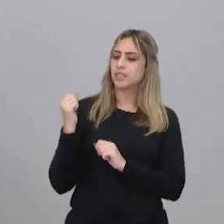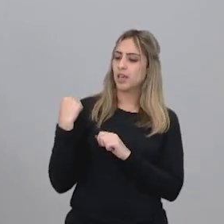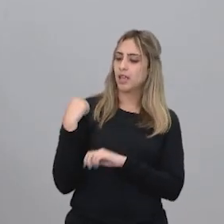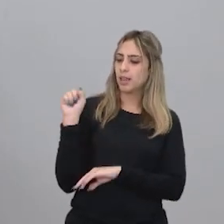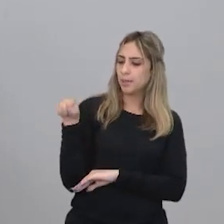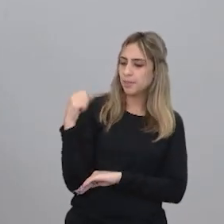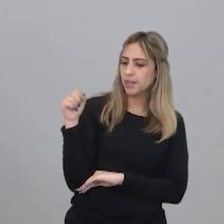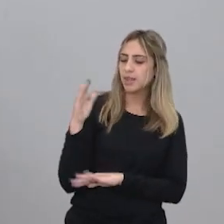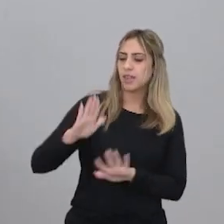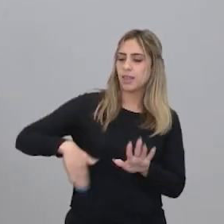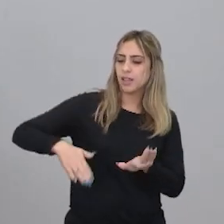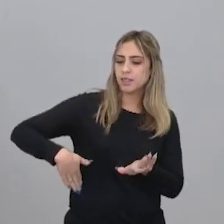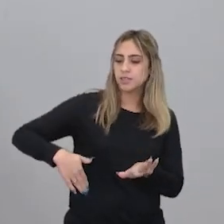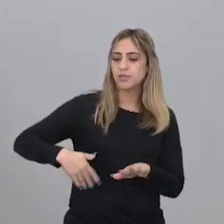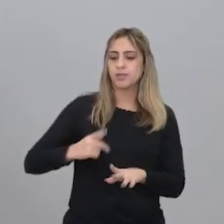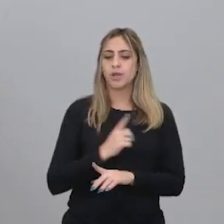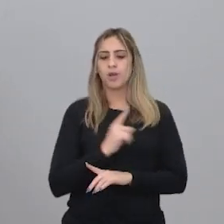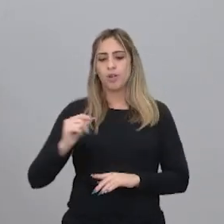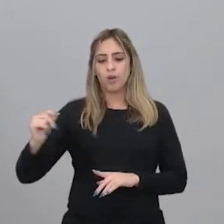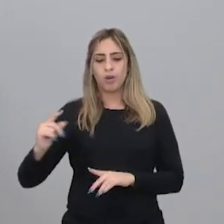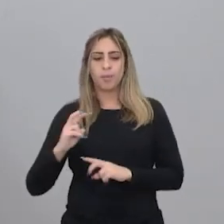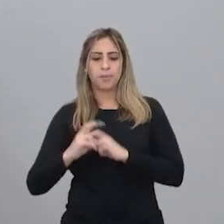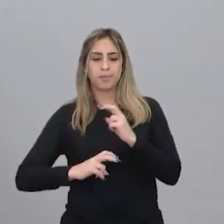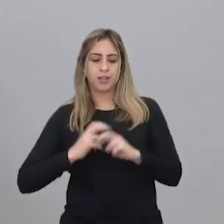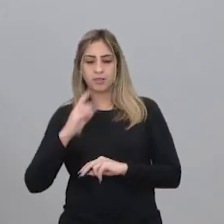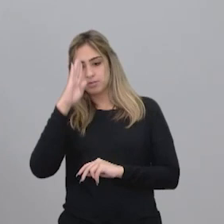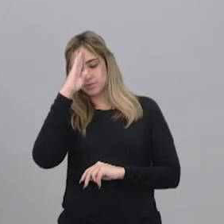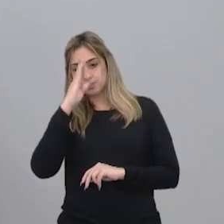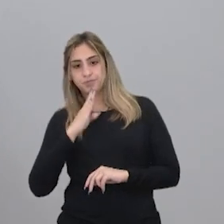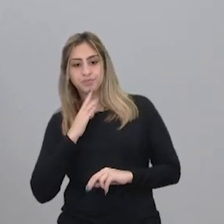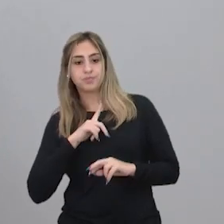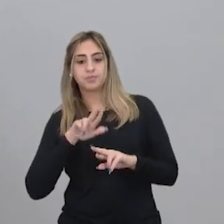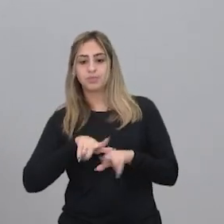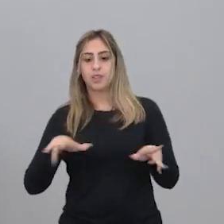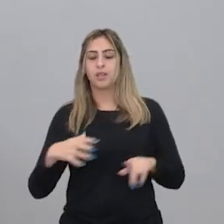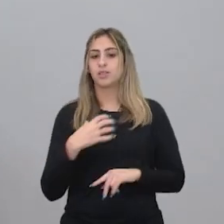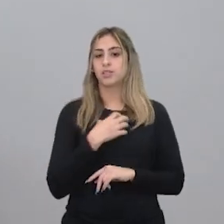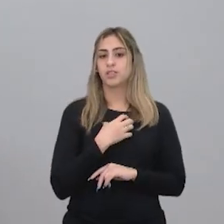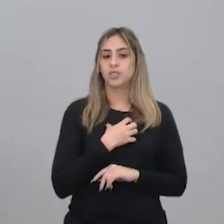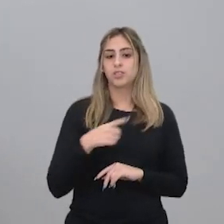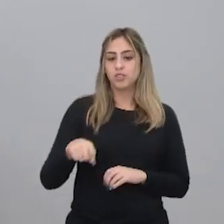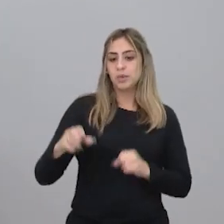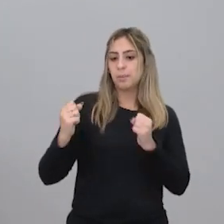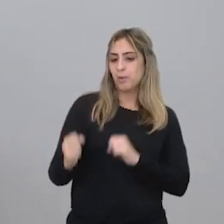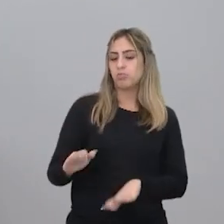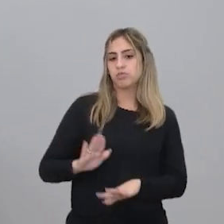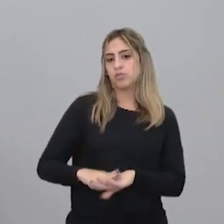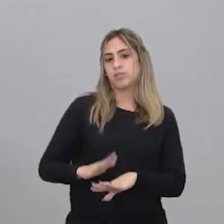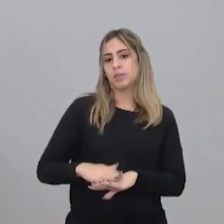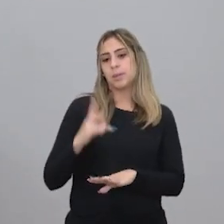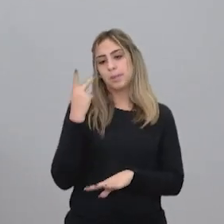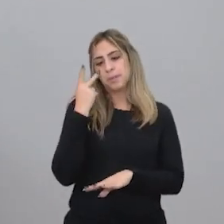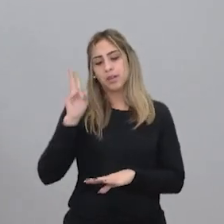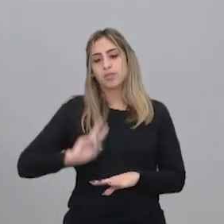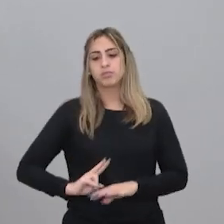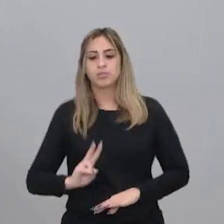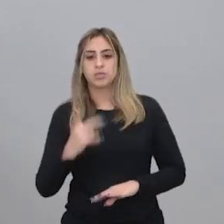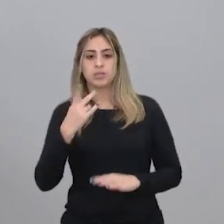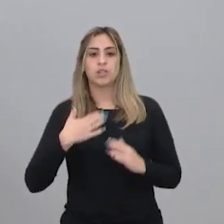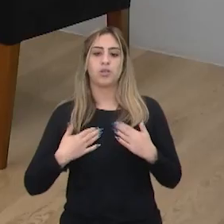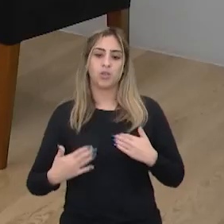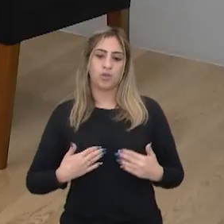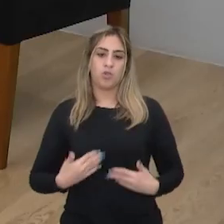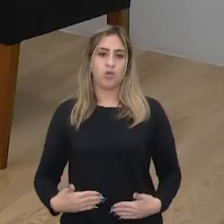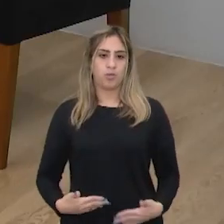uma natação, vai correr no parque que é de graça, entendeu? Então, tem várias formas que você pode fazer para você condicionar o seu